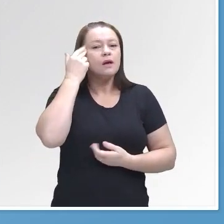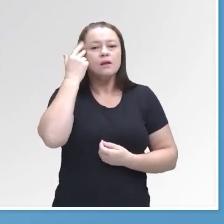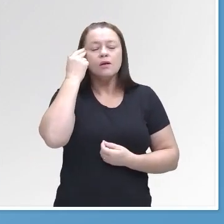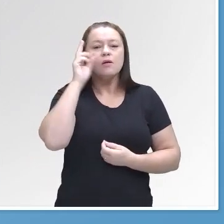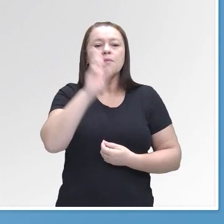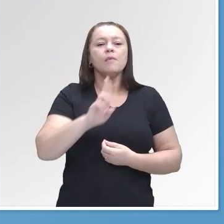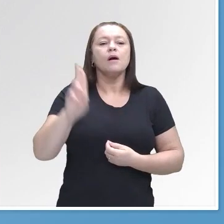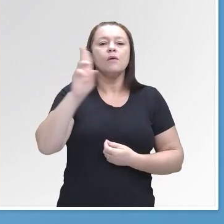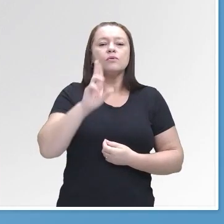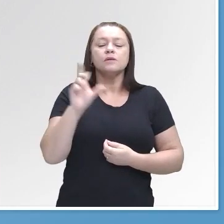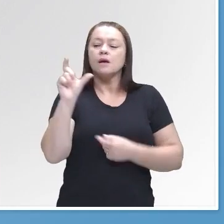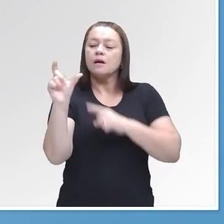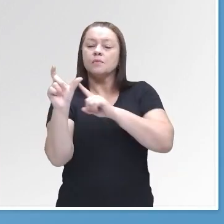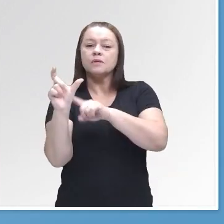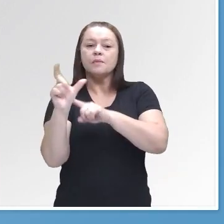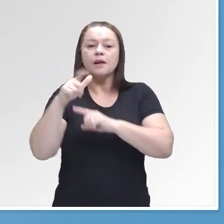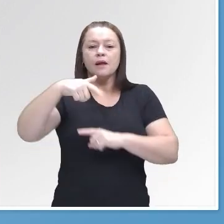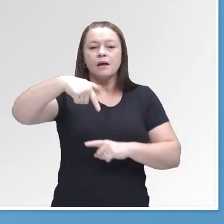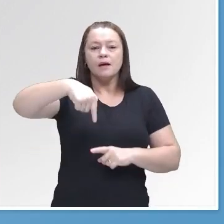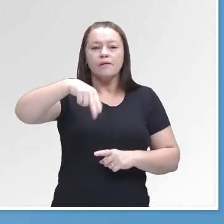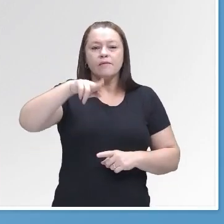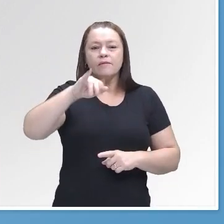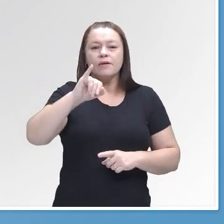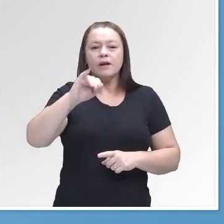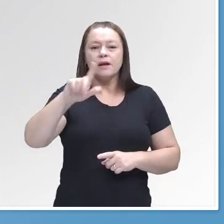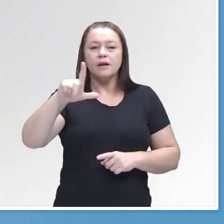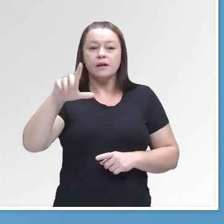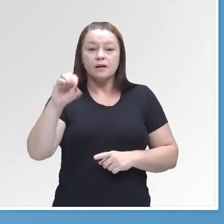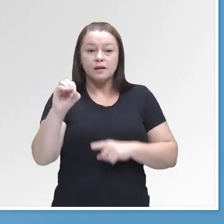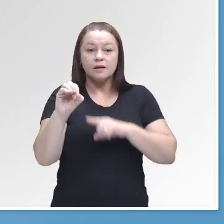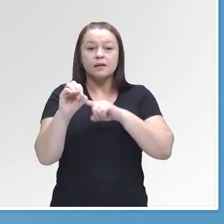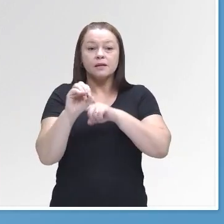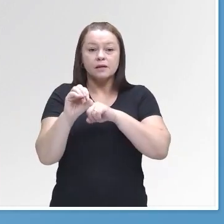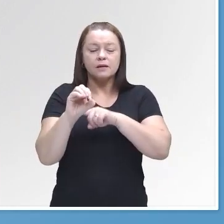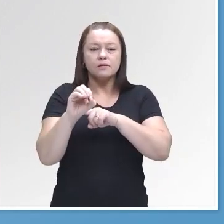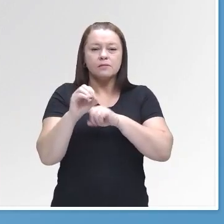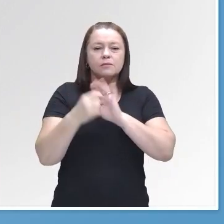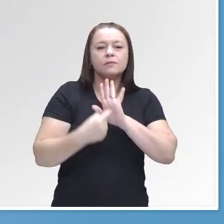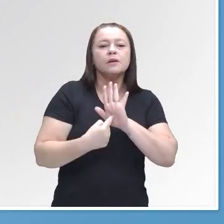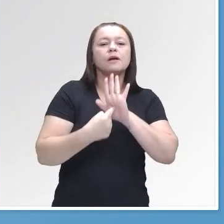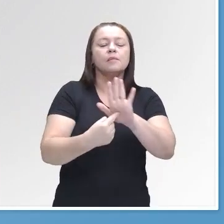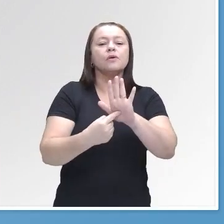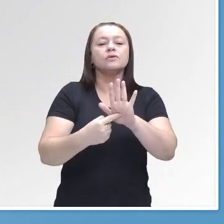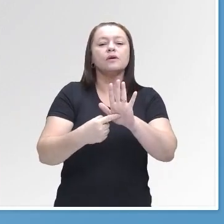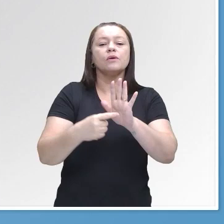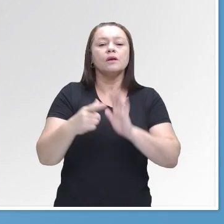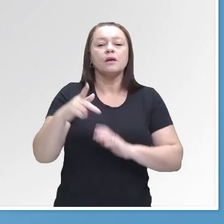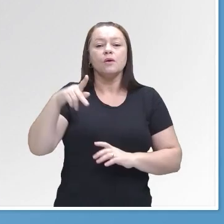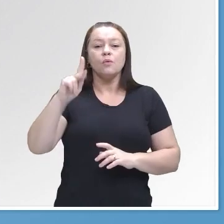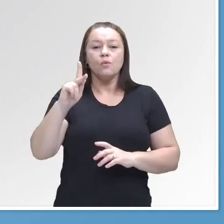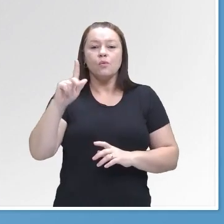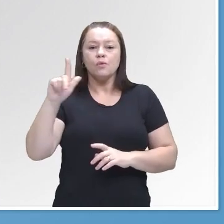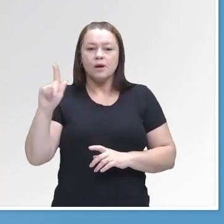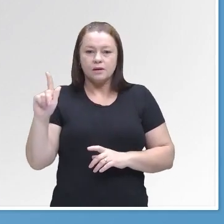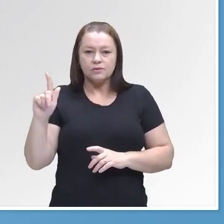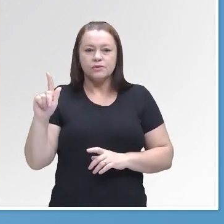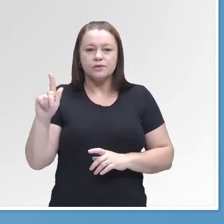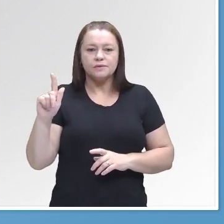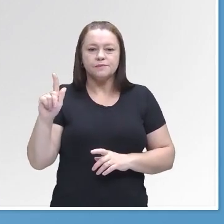palavra quilo para nos referir ao quilograma,